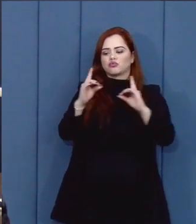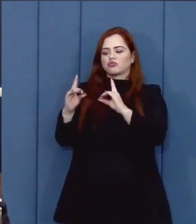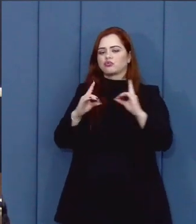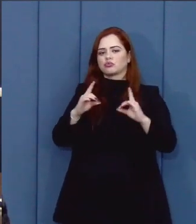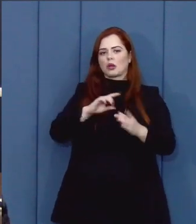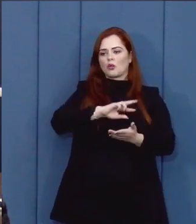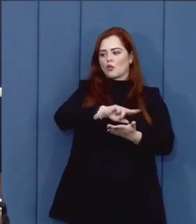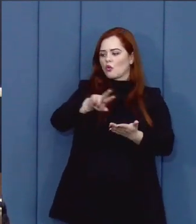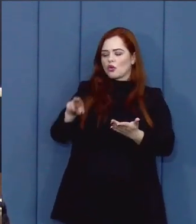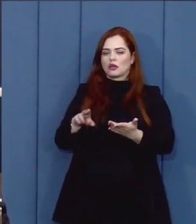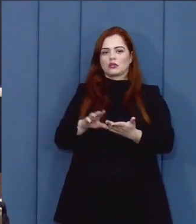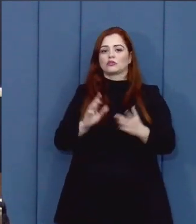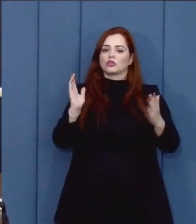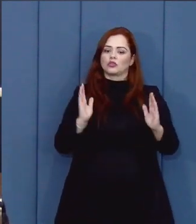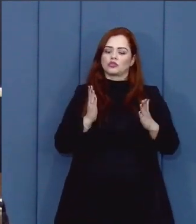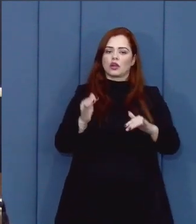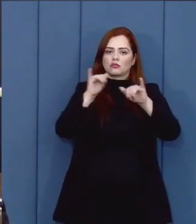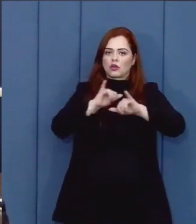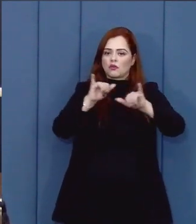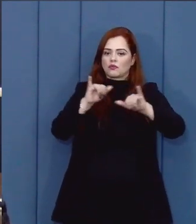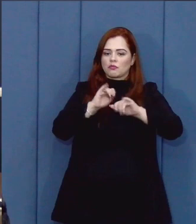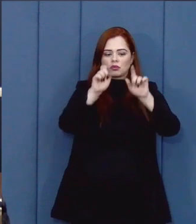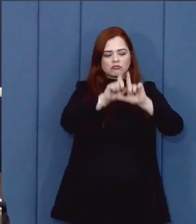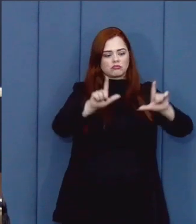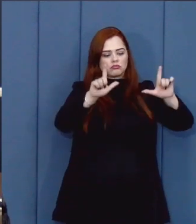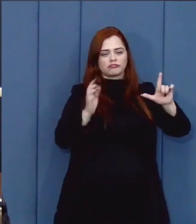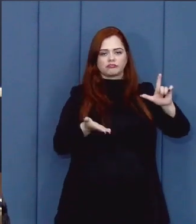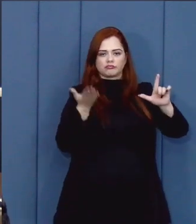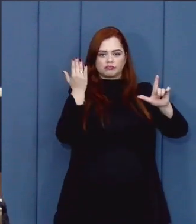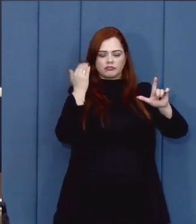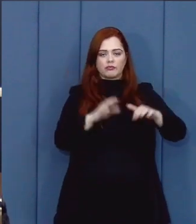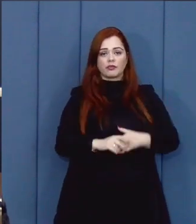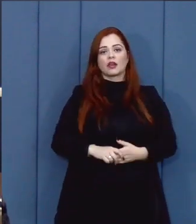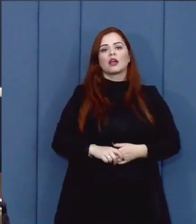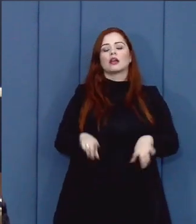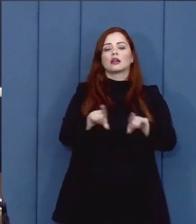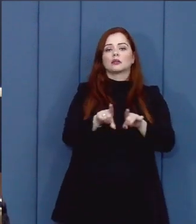foi mencionado no painel anterior. E eu tenho, então,